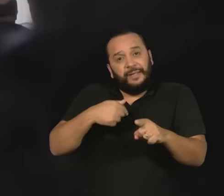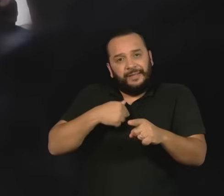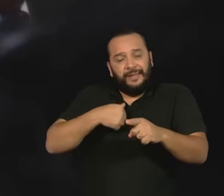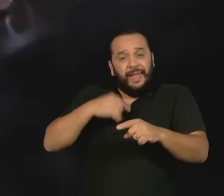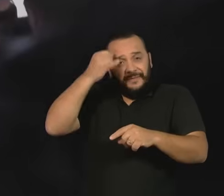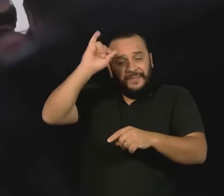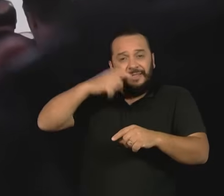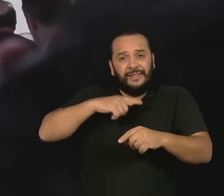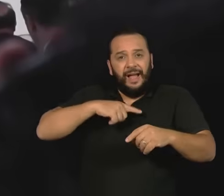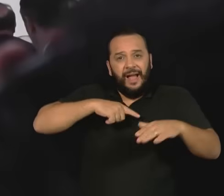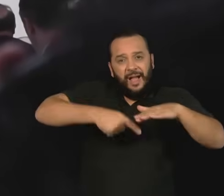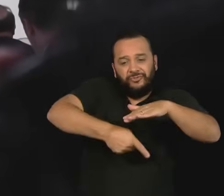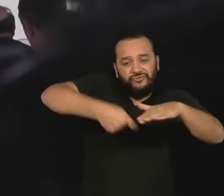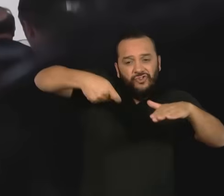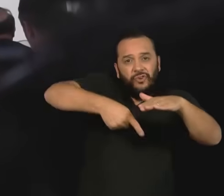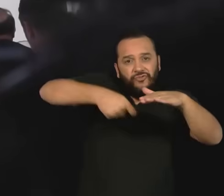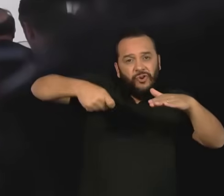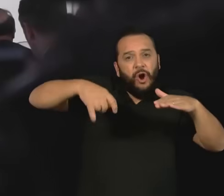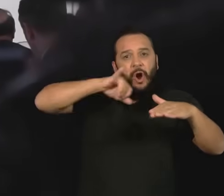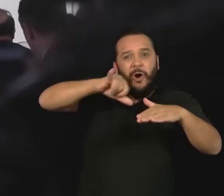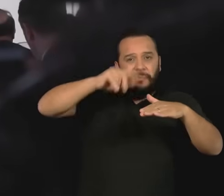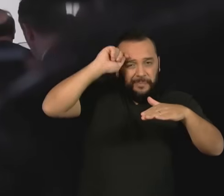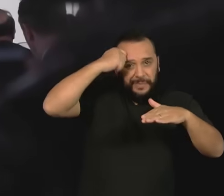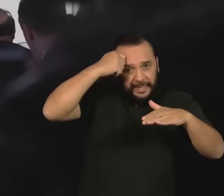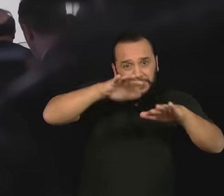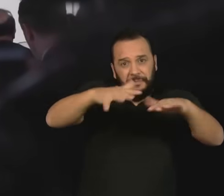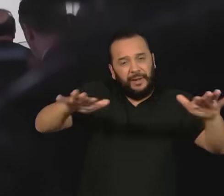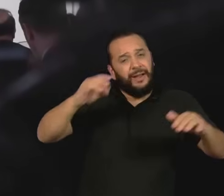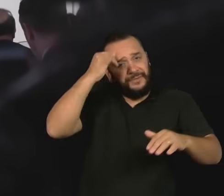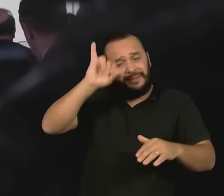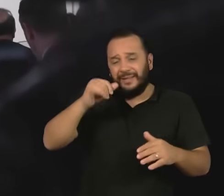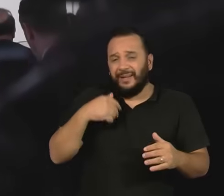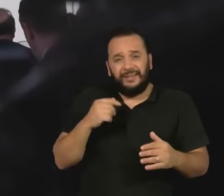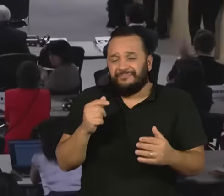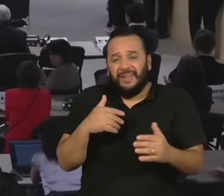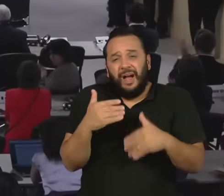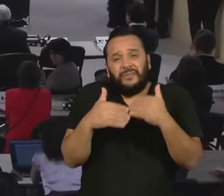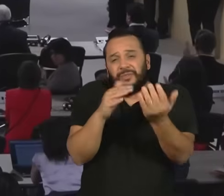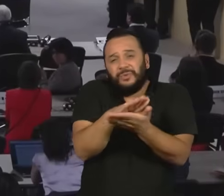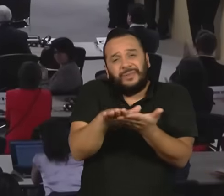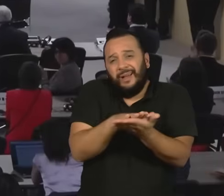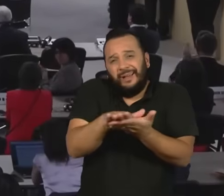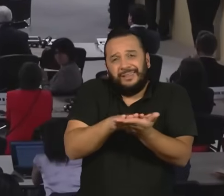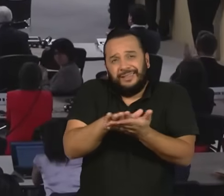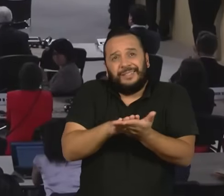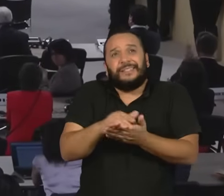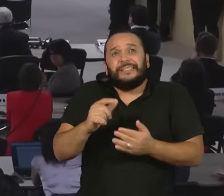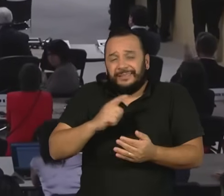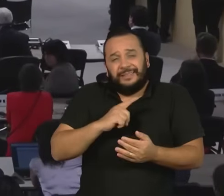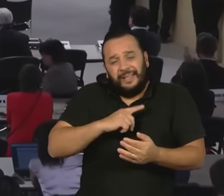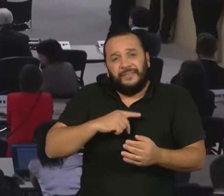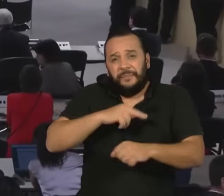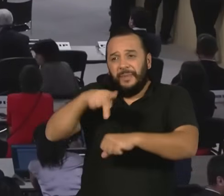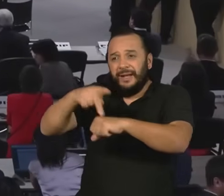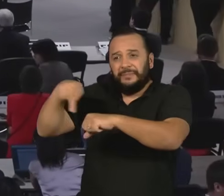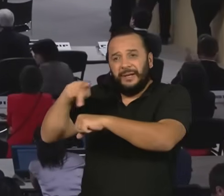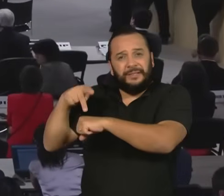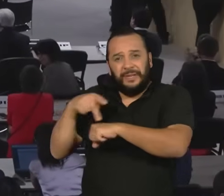de 32 para 37 países, entre os 169 Estados-membros da Autoridade